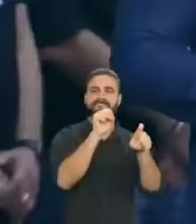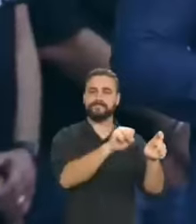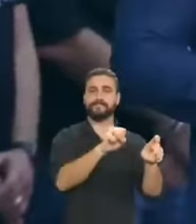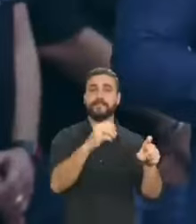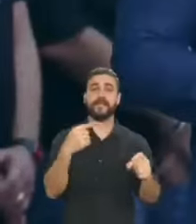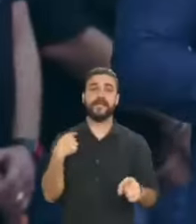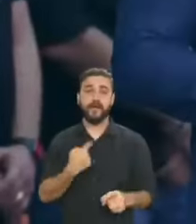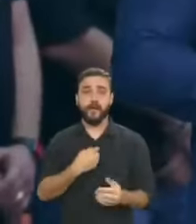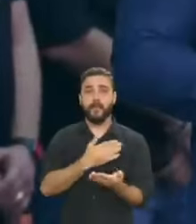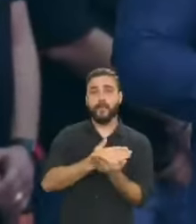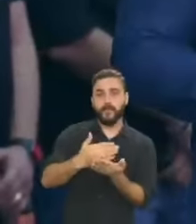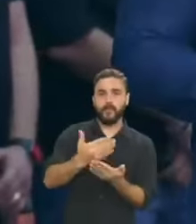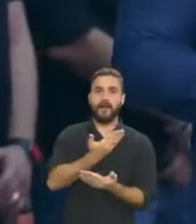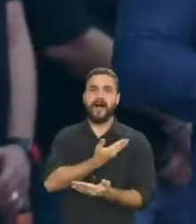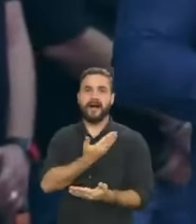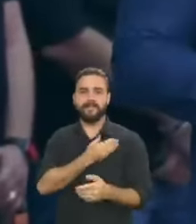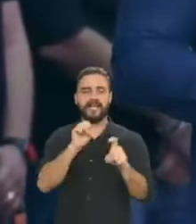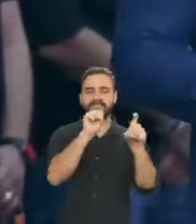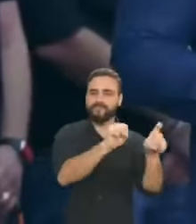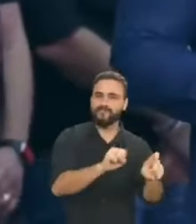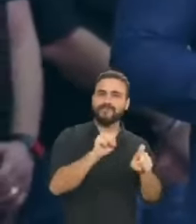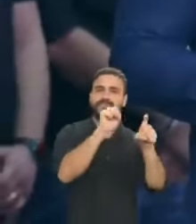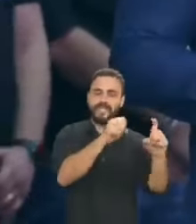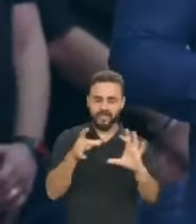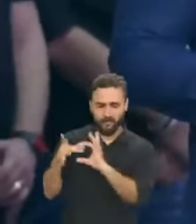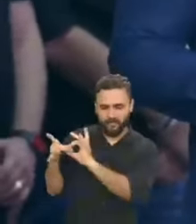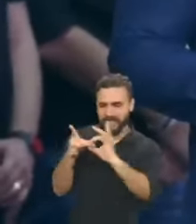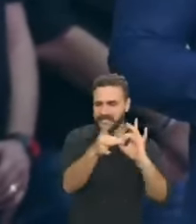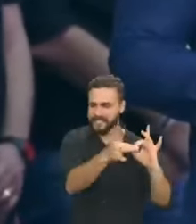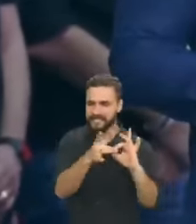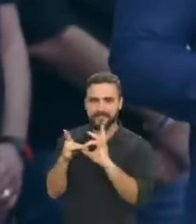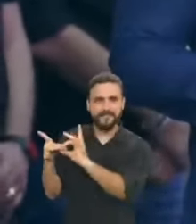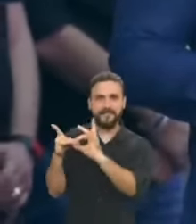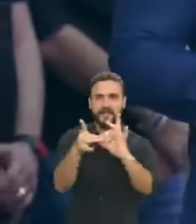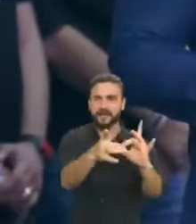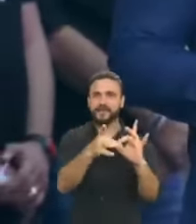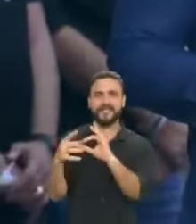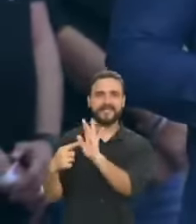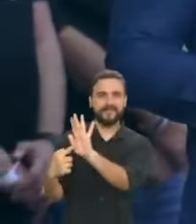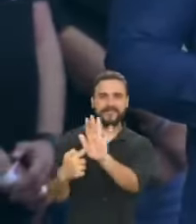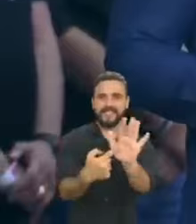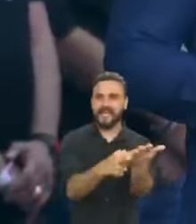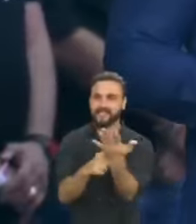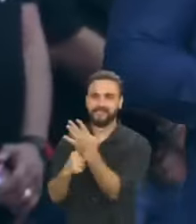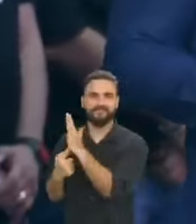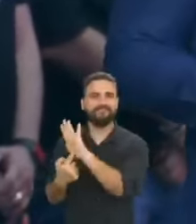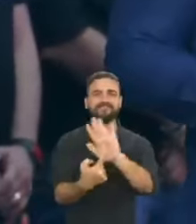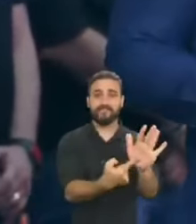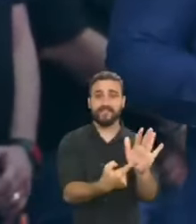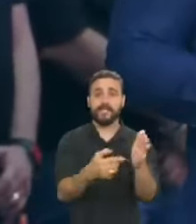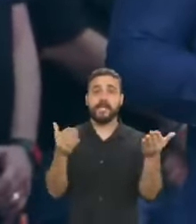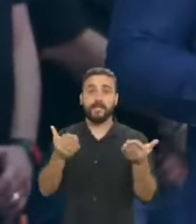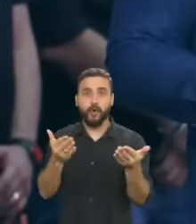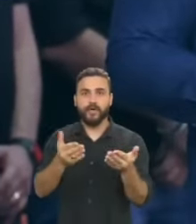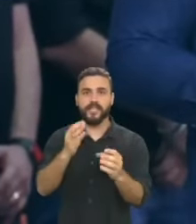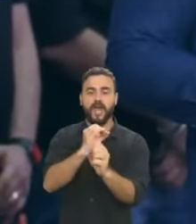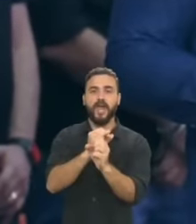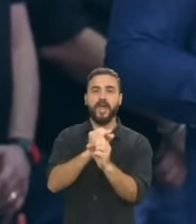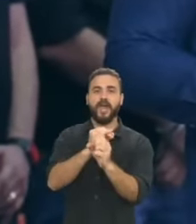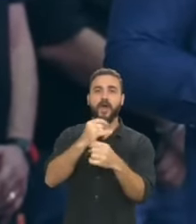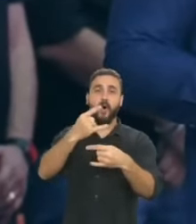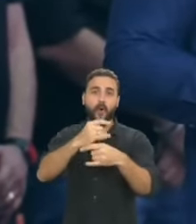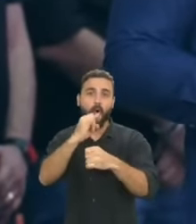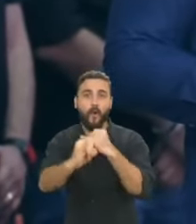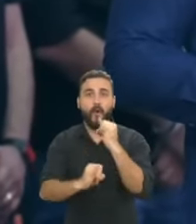do sertão. E hoje eu quero convidar, está aqui com a gente online, o Juliano Son, do